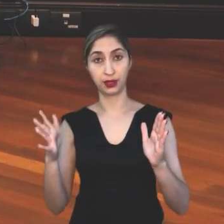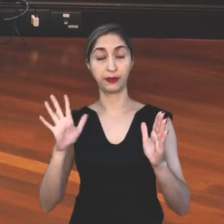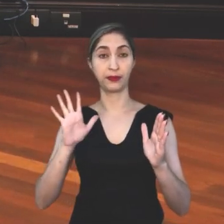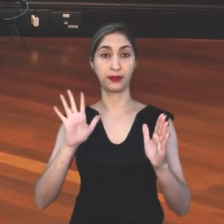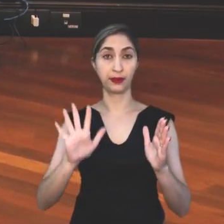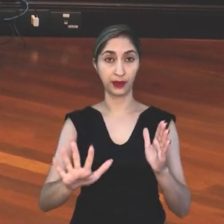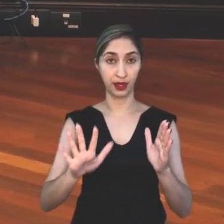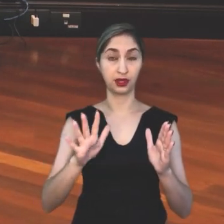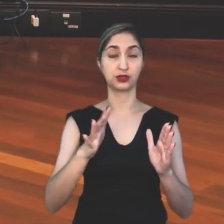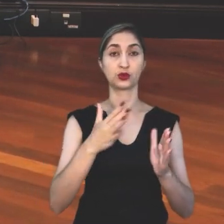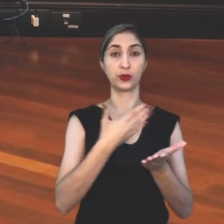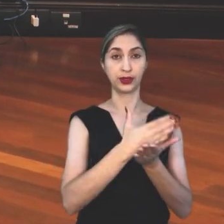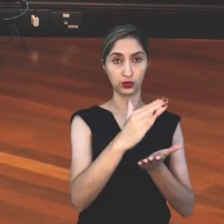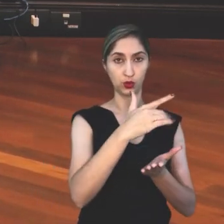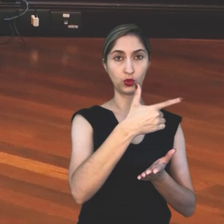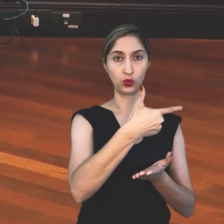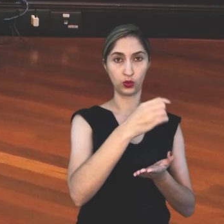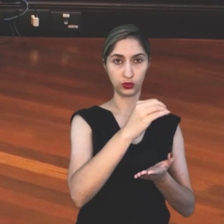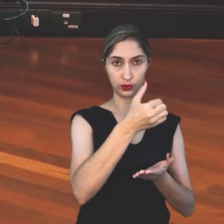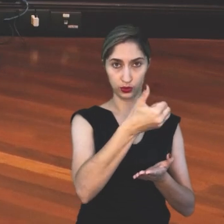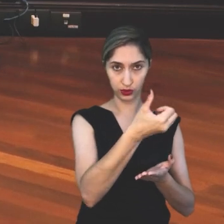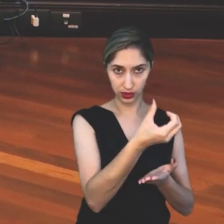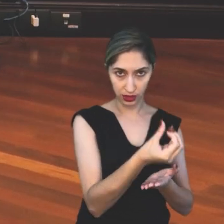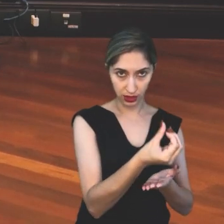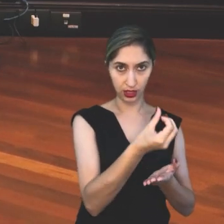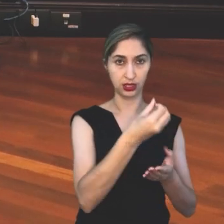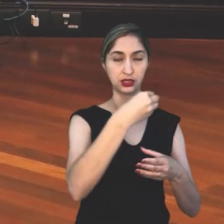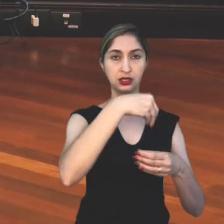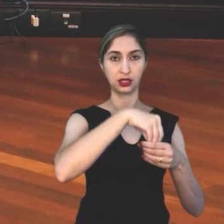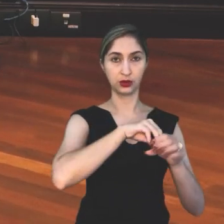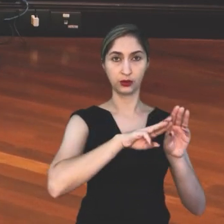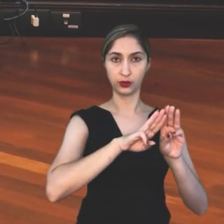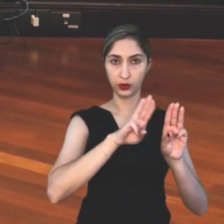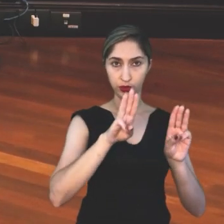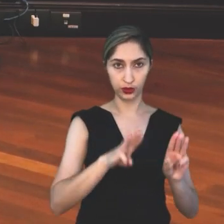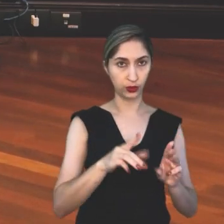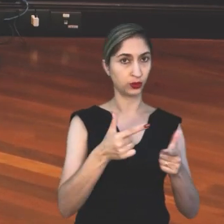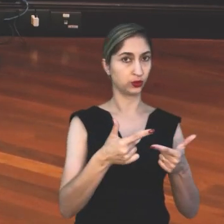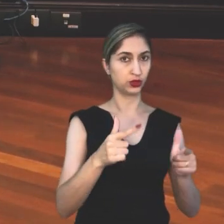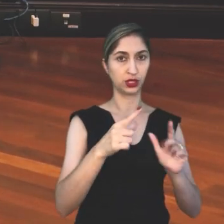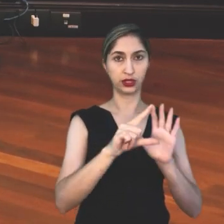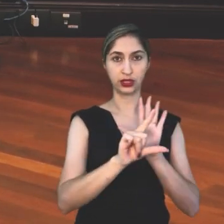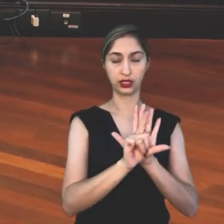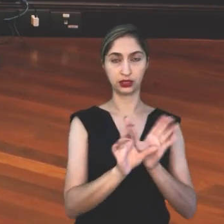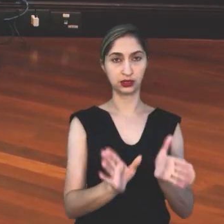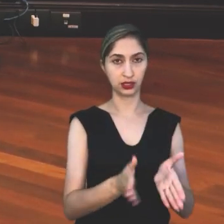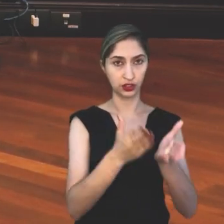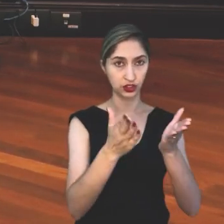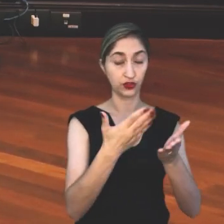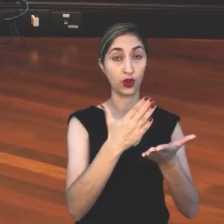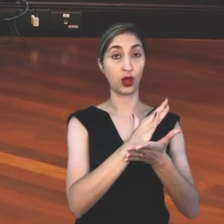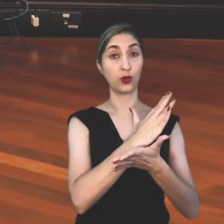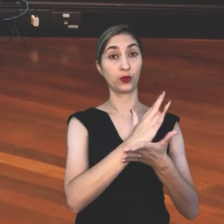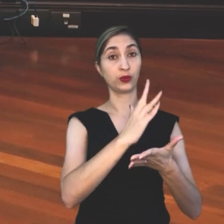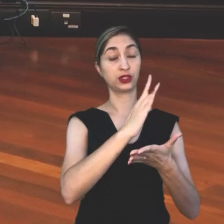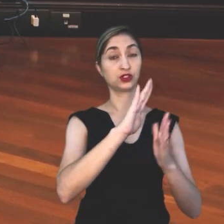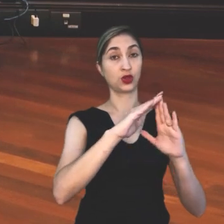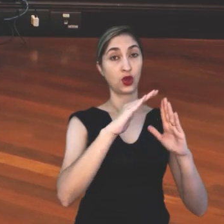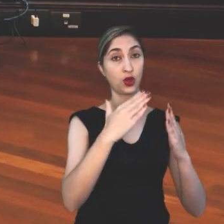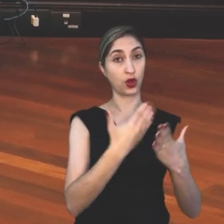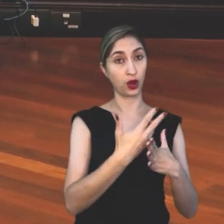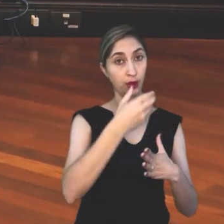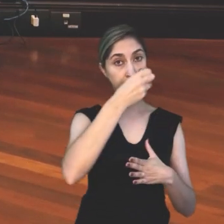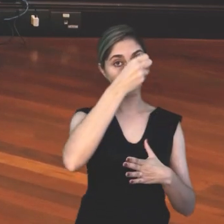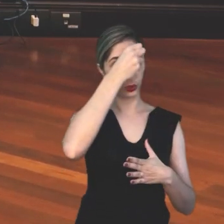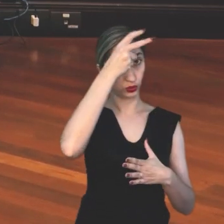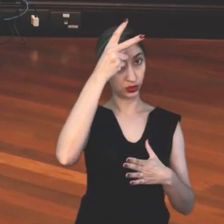num formato diferente do que a gente tem hoje. Ele teve um piloto em 2016, que ele foi desenvolvido dentro do museu, sem ser submetido à lei. E